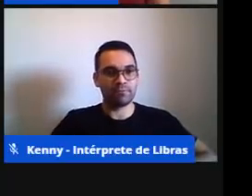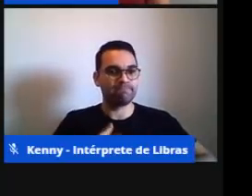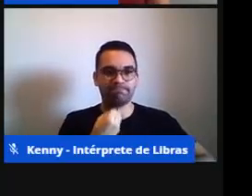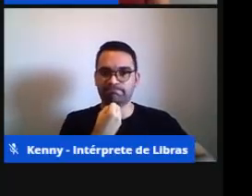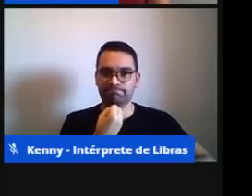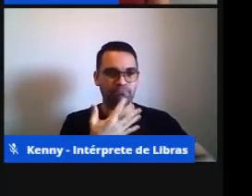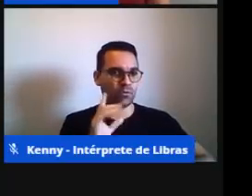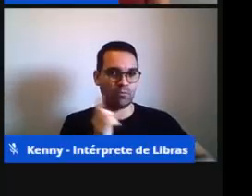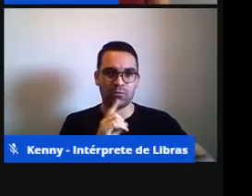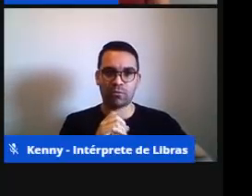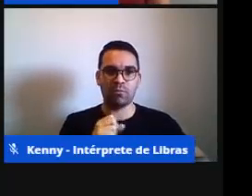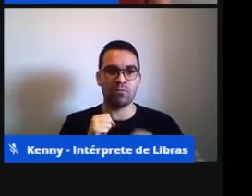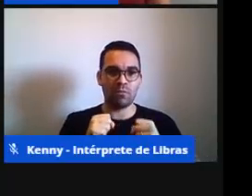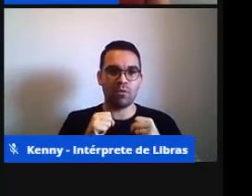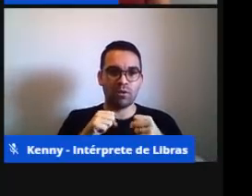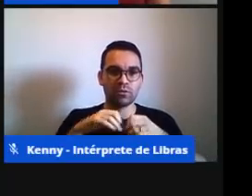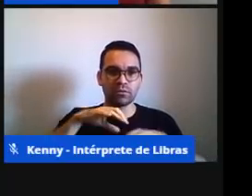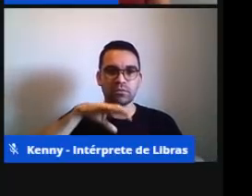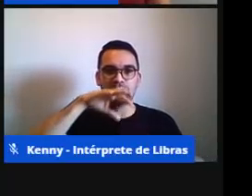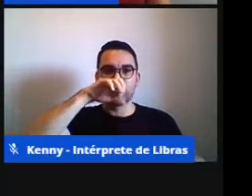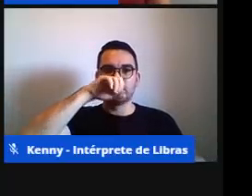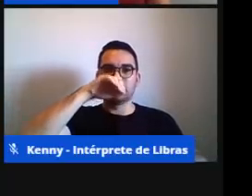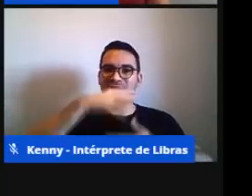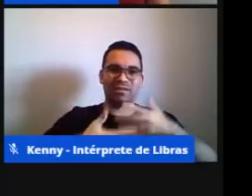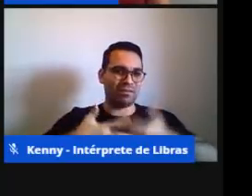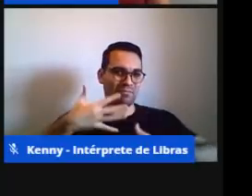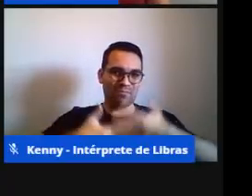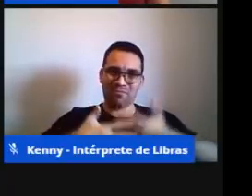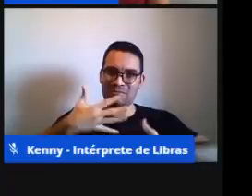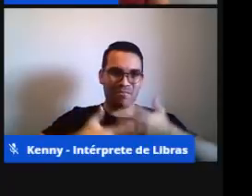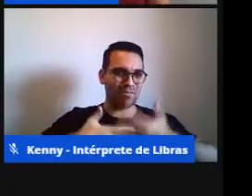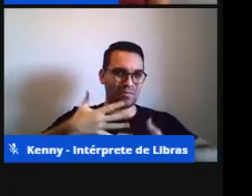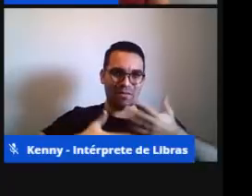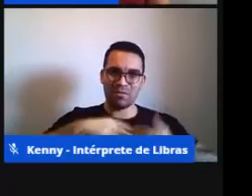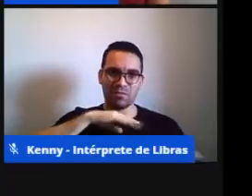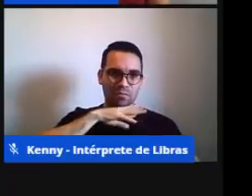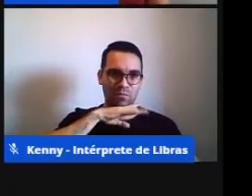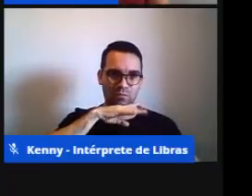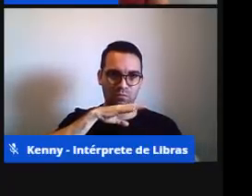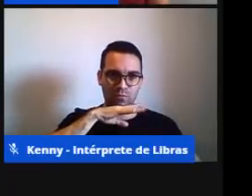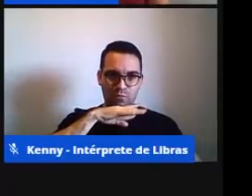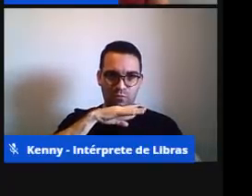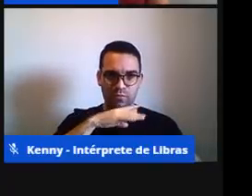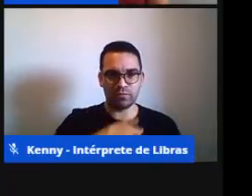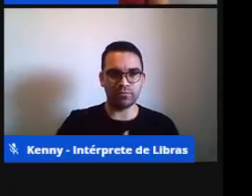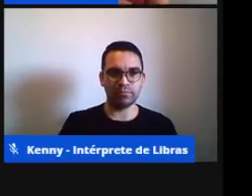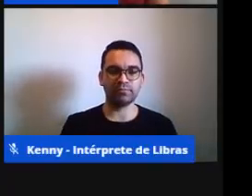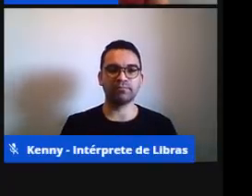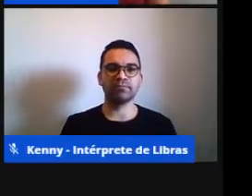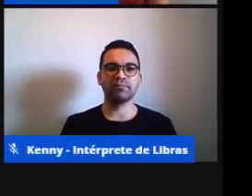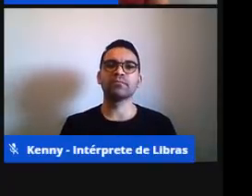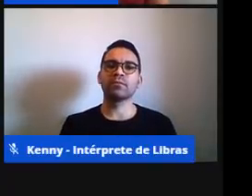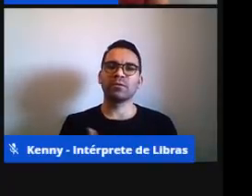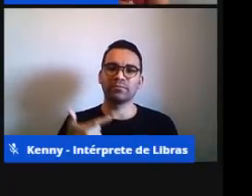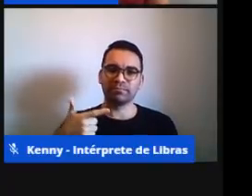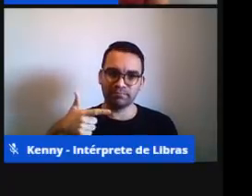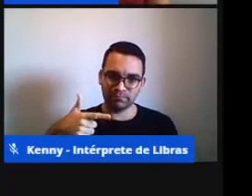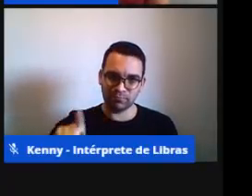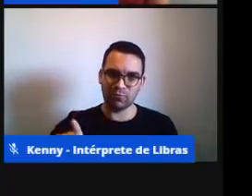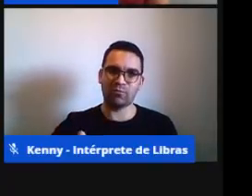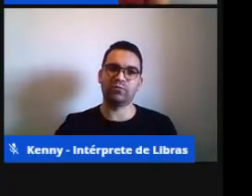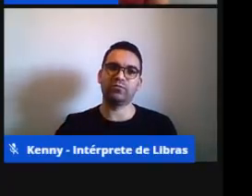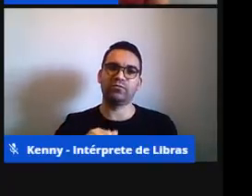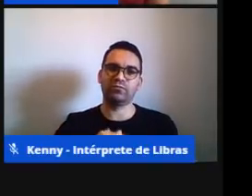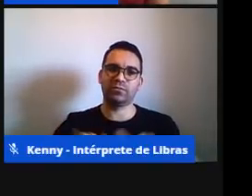adequada. E, mais uma vez, gostaria de enfatizar essa questão que o uso da máscara ele não dispensa as